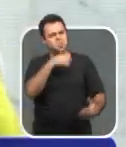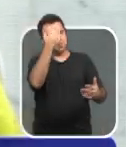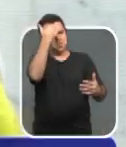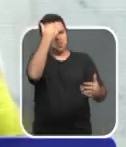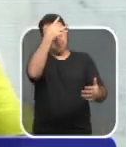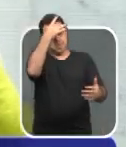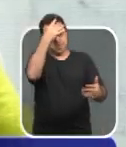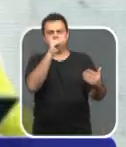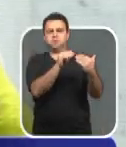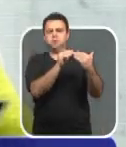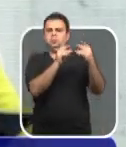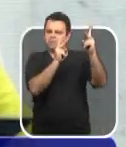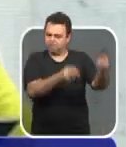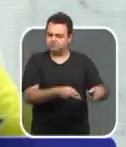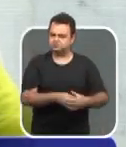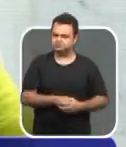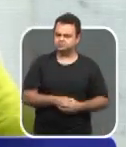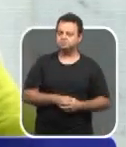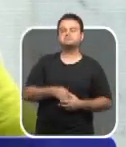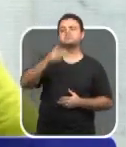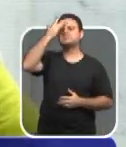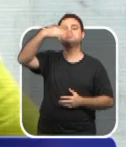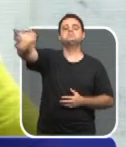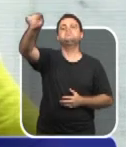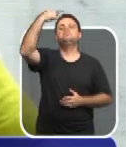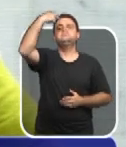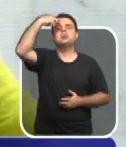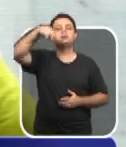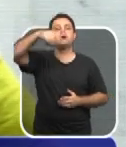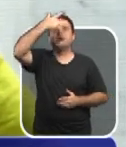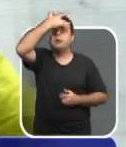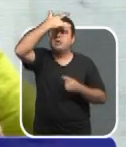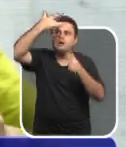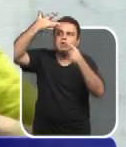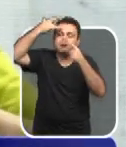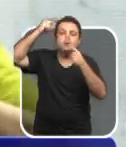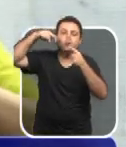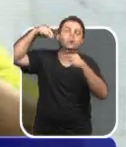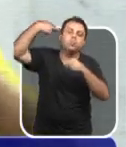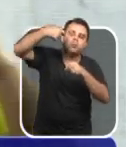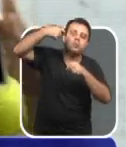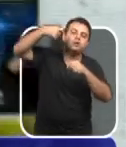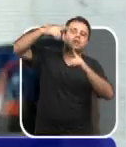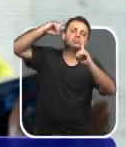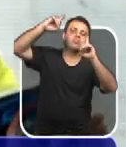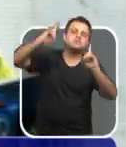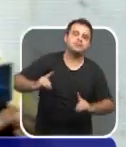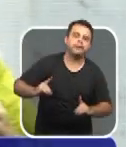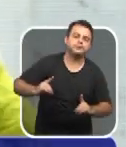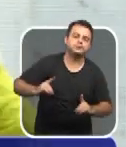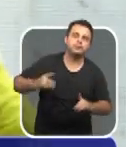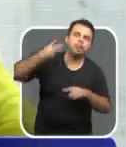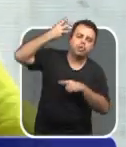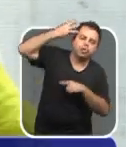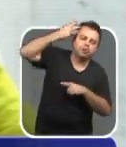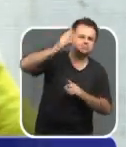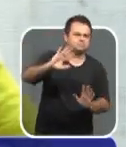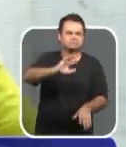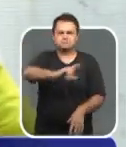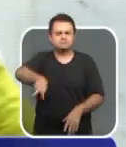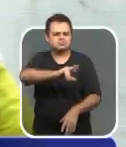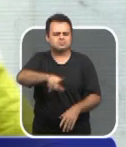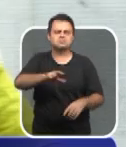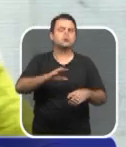mental, às vezes as pessoas podem ter uma ideia errada de que é a pessoa que tem uma deficiência muito severa ou algum transtorno psiquiátrico muito severo, mas nós estamos